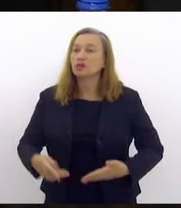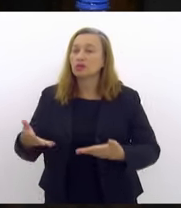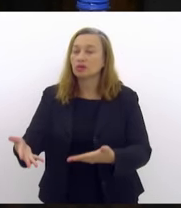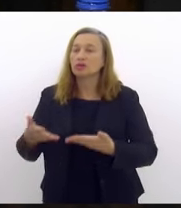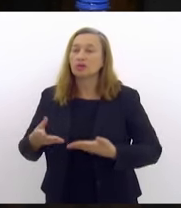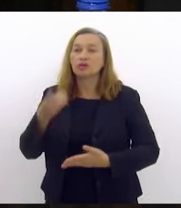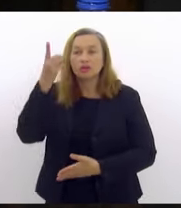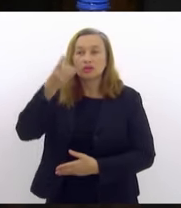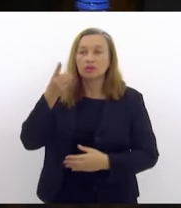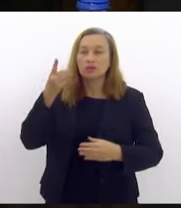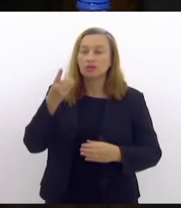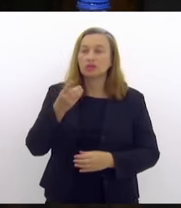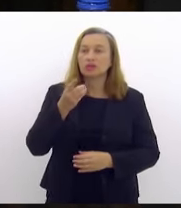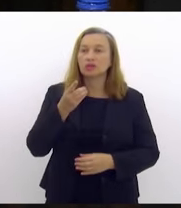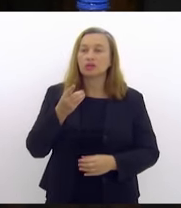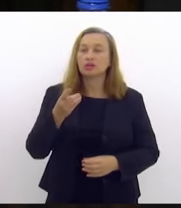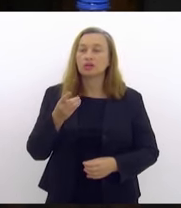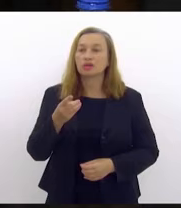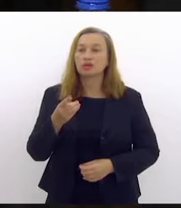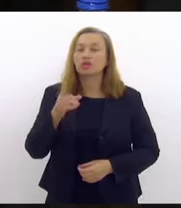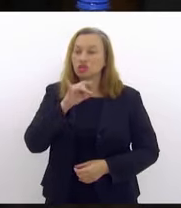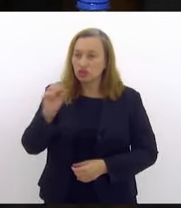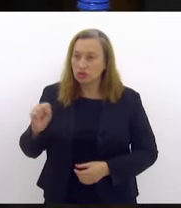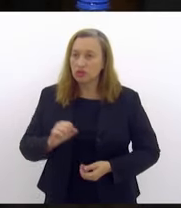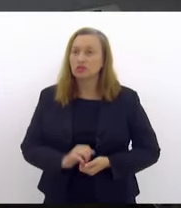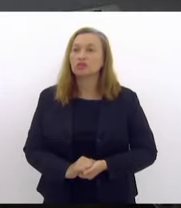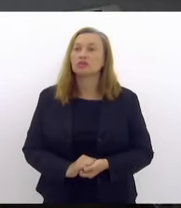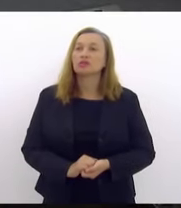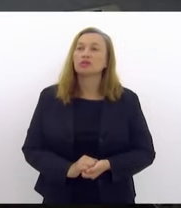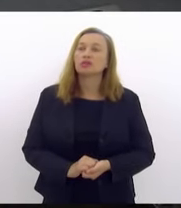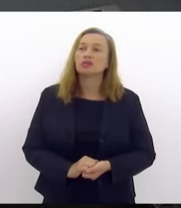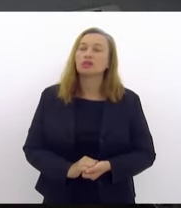a relatoria especial, o deputado Dionísio Lins.